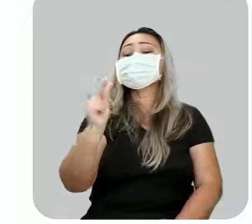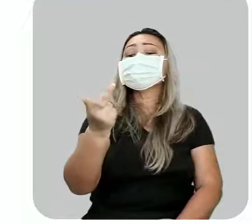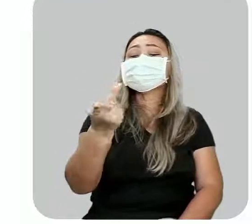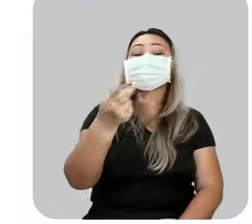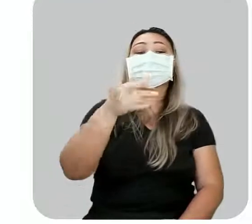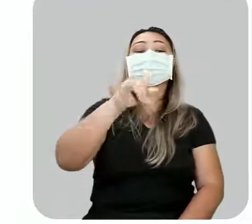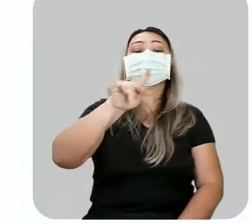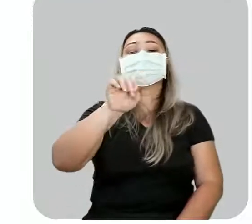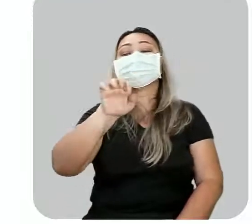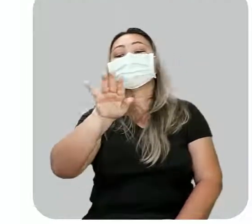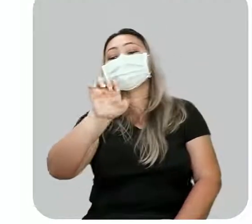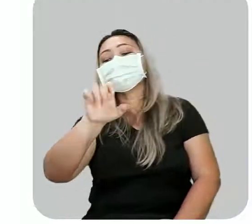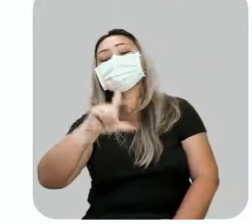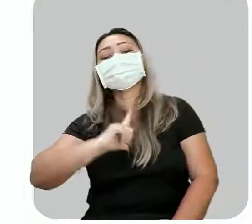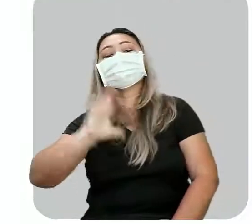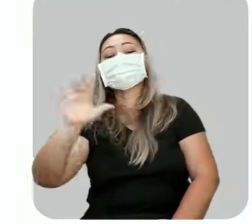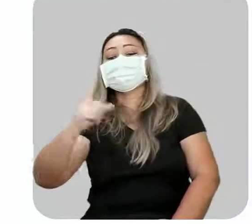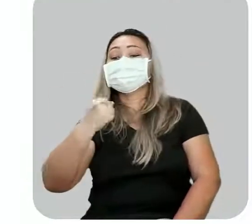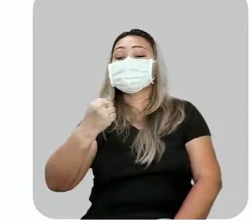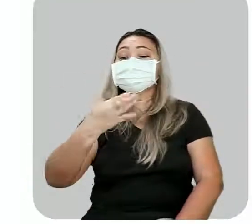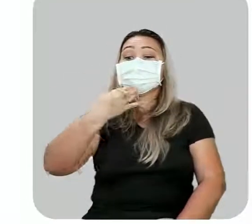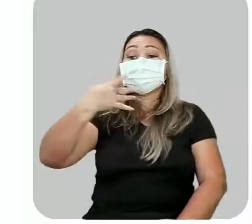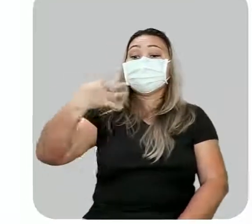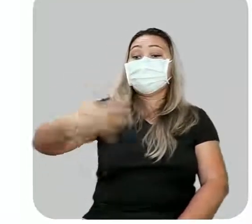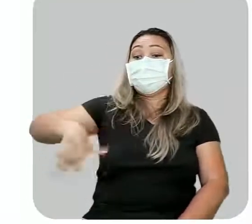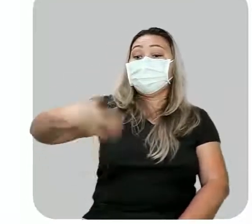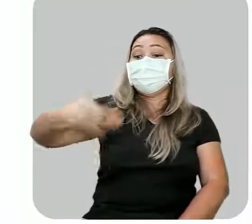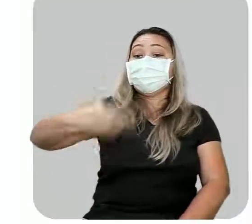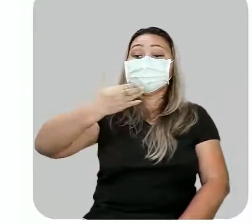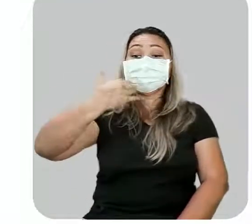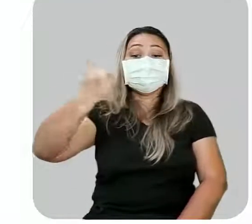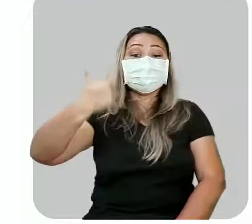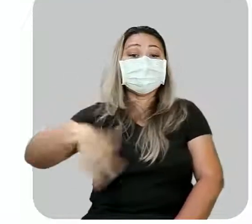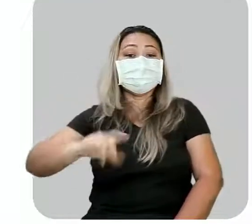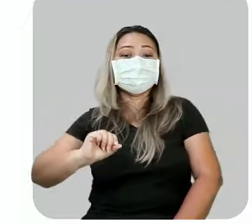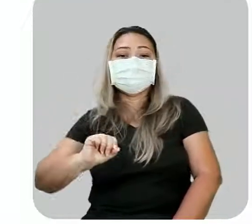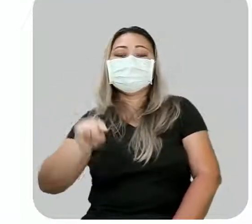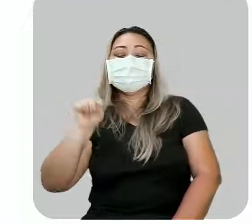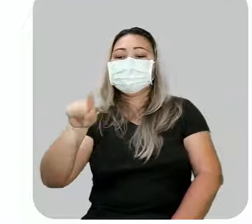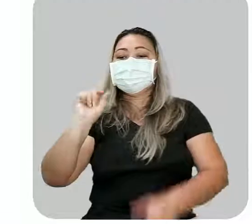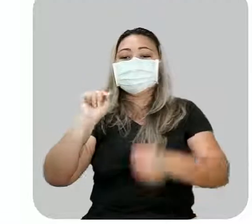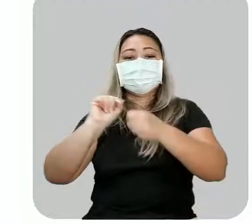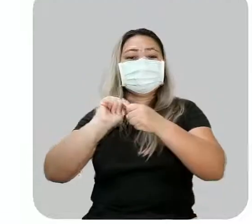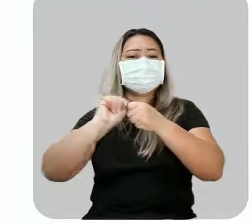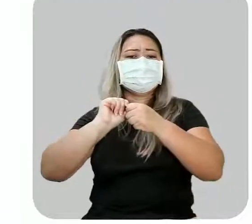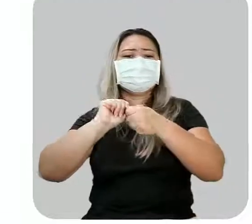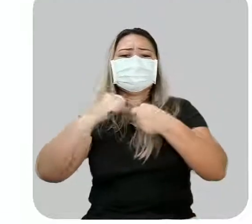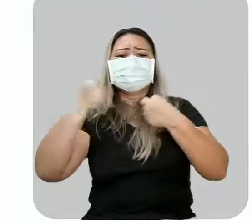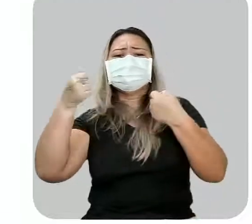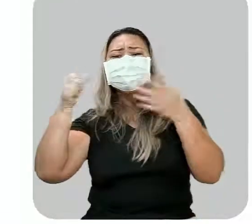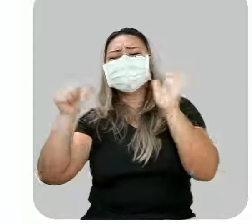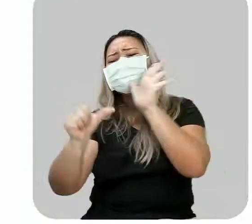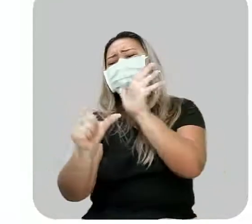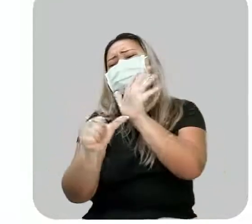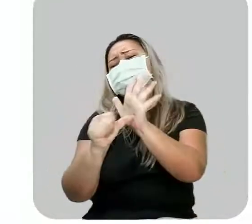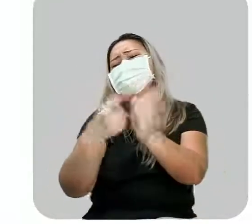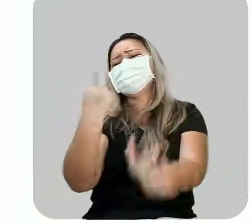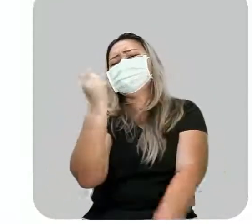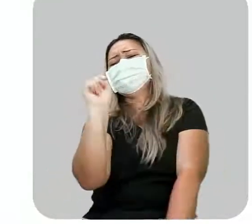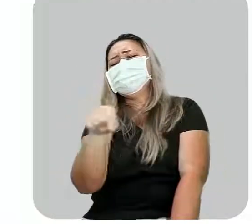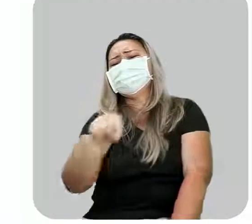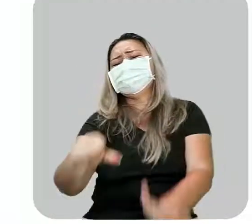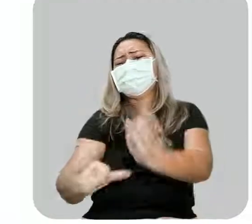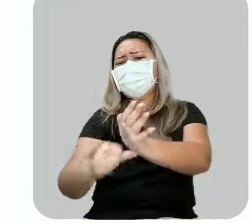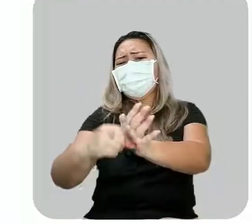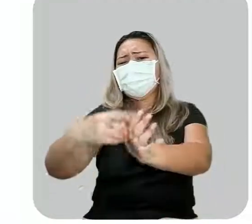vai lembrar da hipérbole? É a questão do exagero, né? Aqui você tem, faria isso 1000